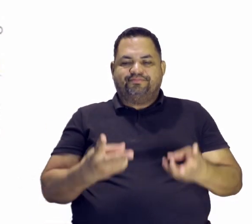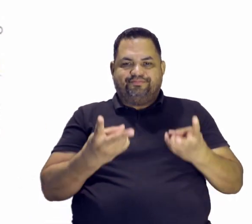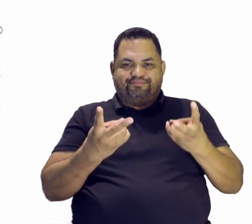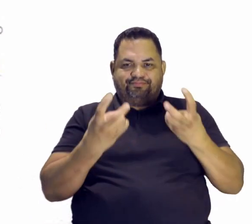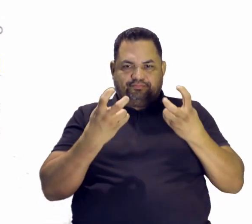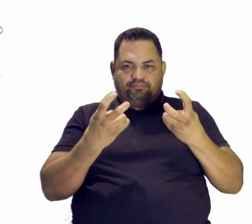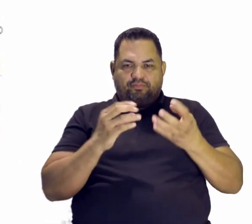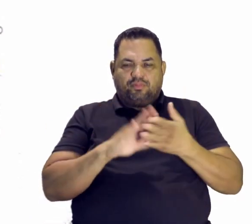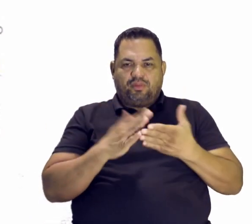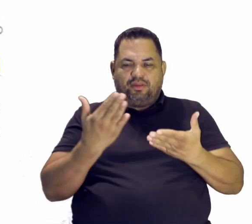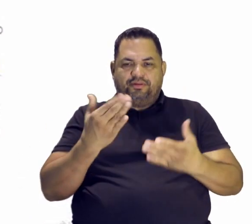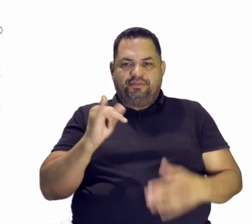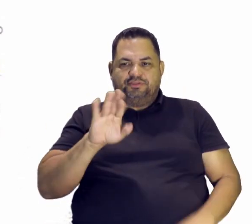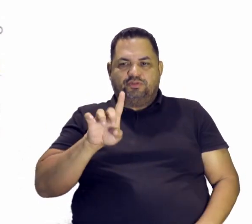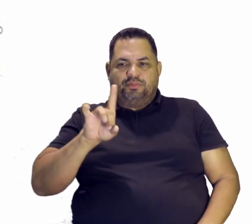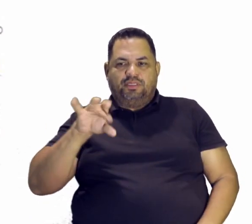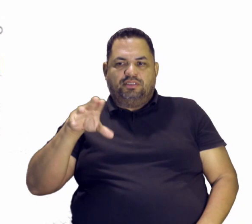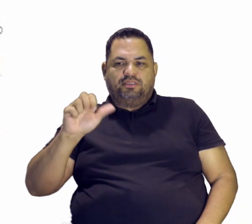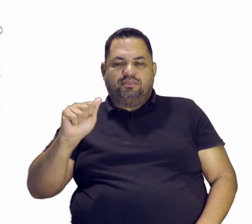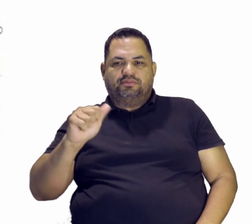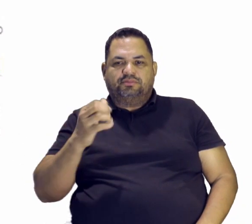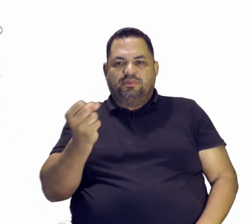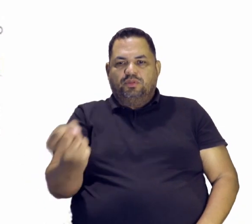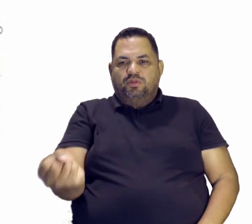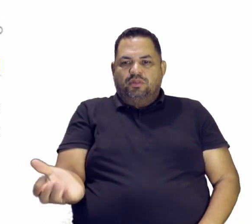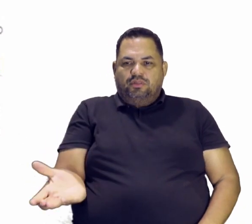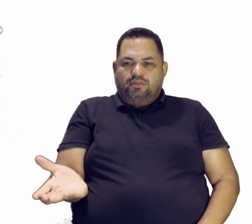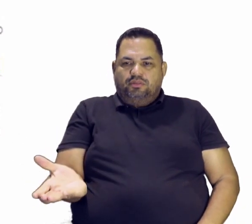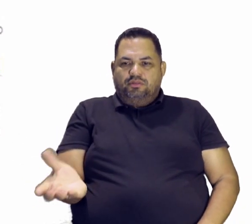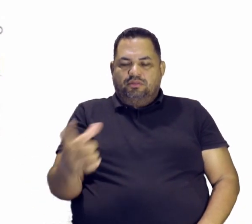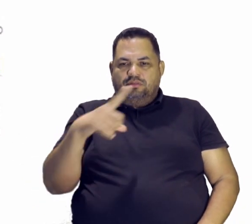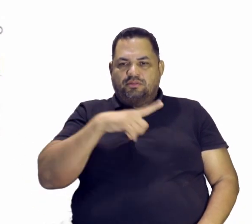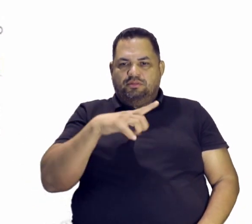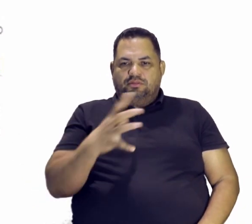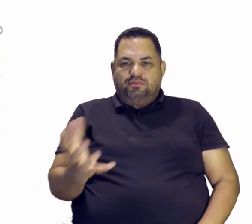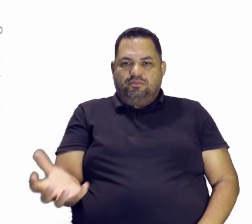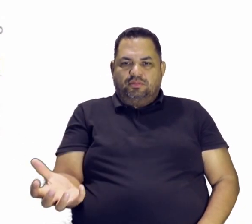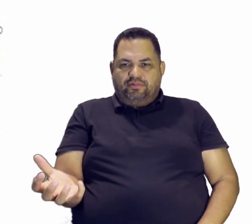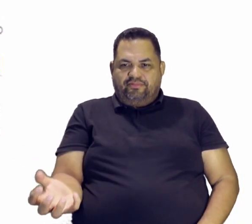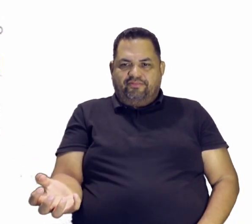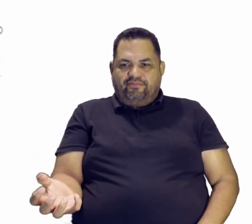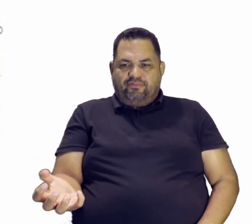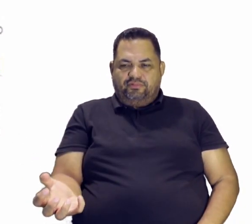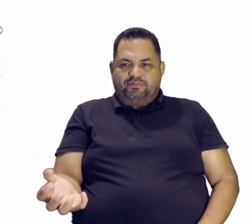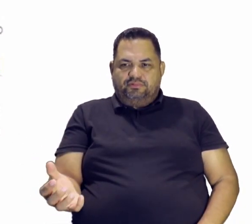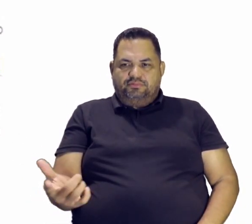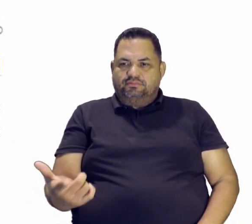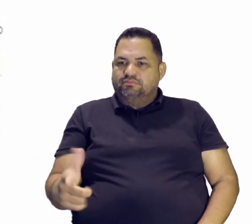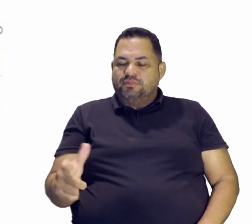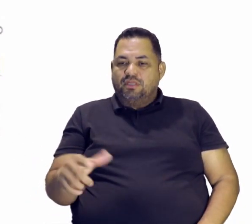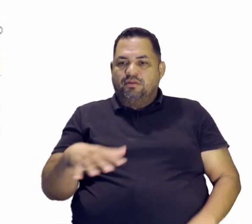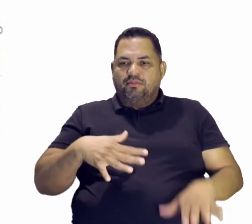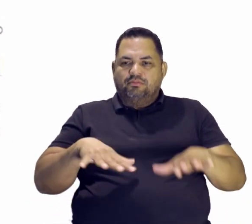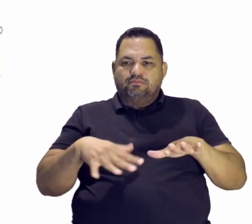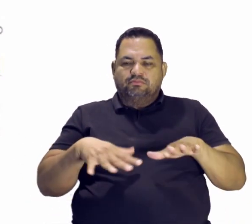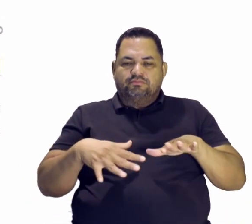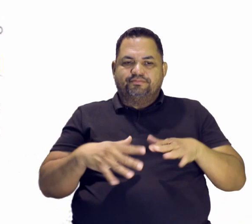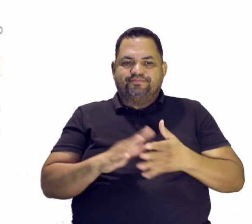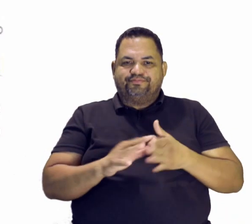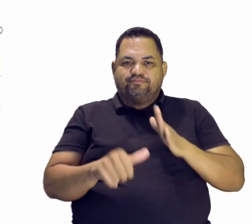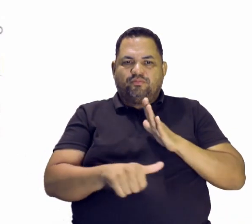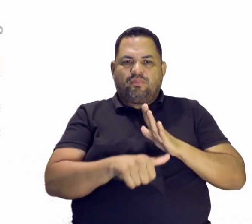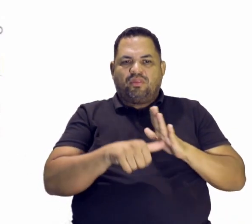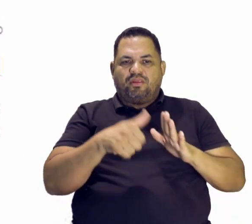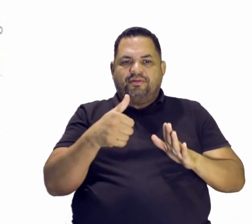na isométrica eu estou com o braço estendido, mas existe uma tensão ali, tá? Só que não tem movimento. E aqui no primeiro momento,